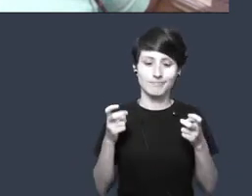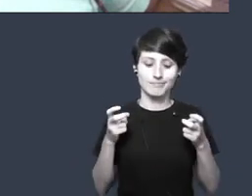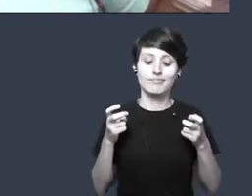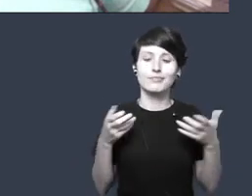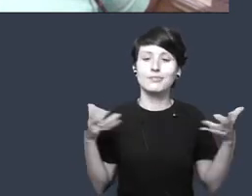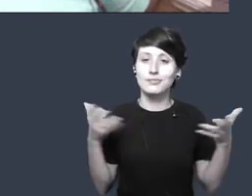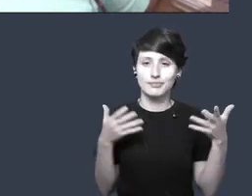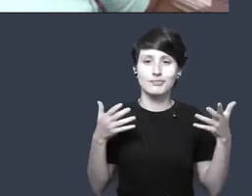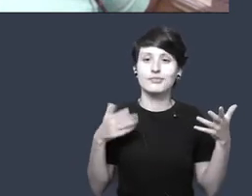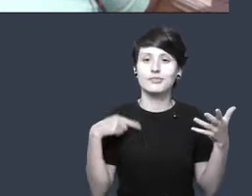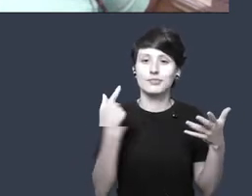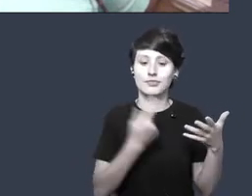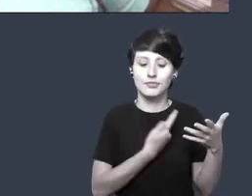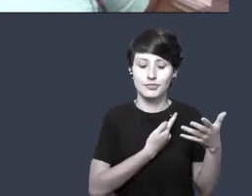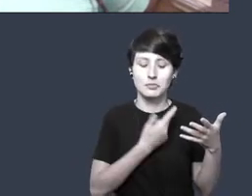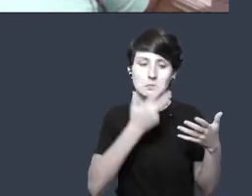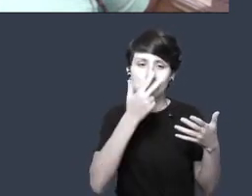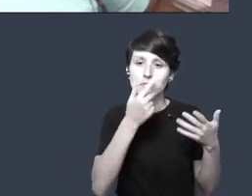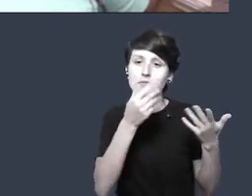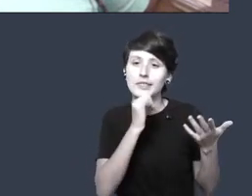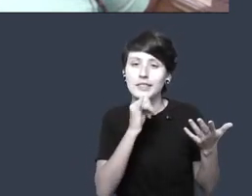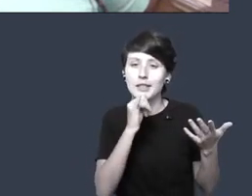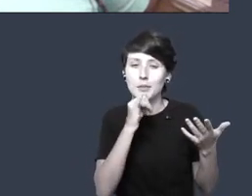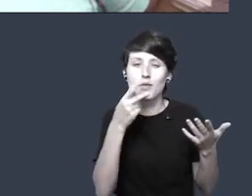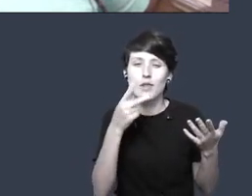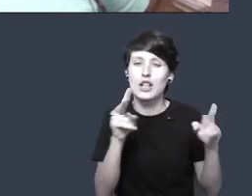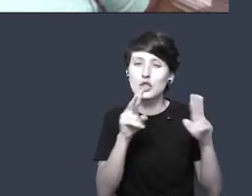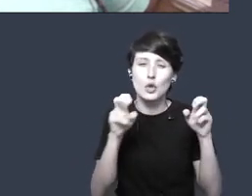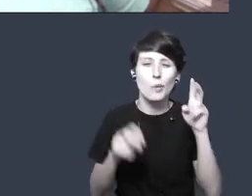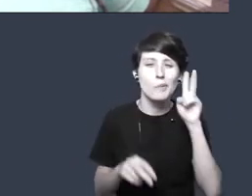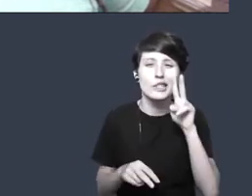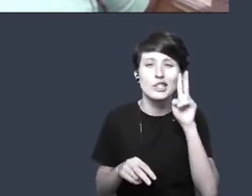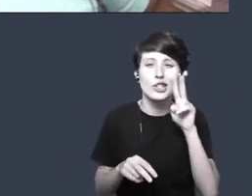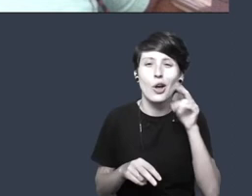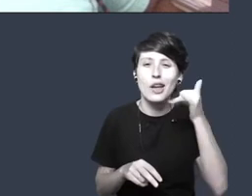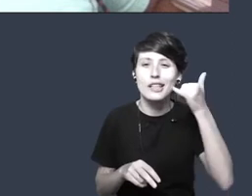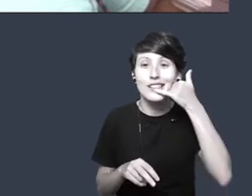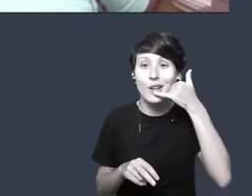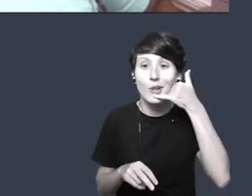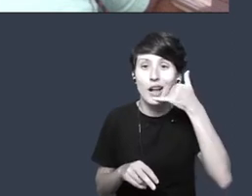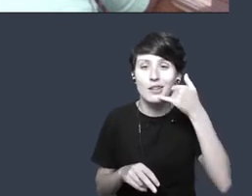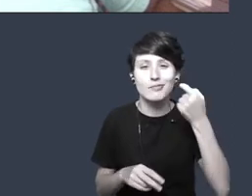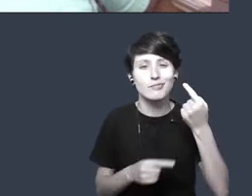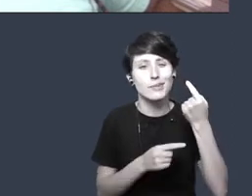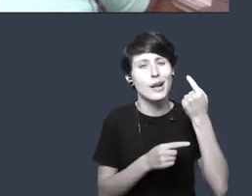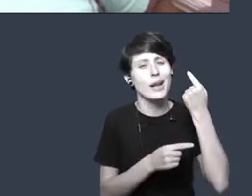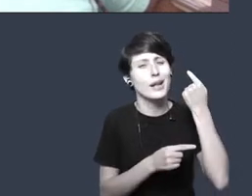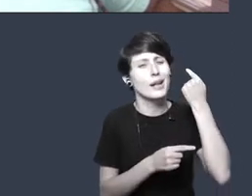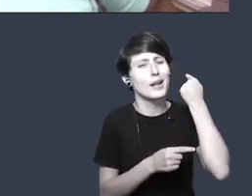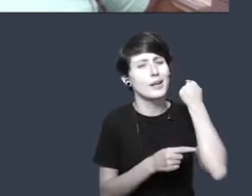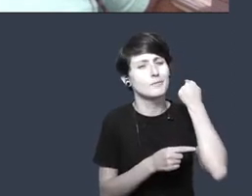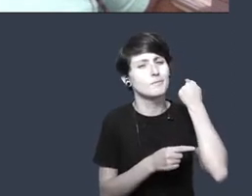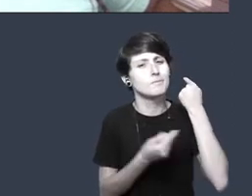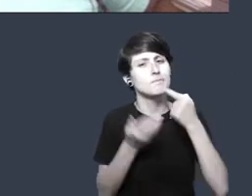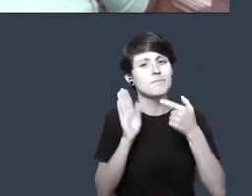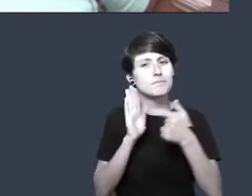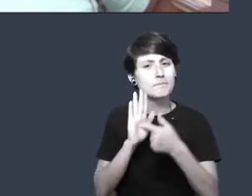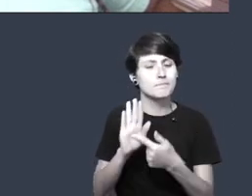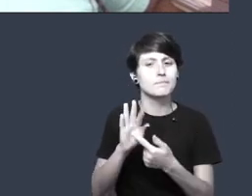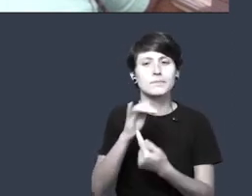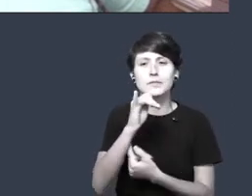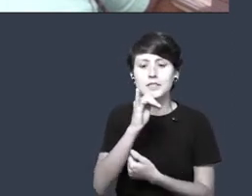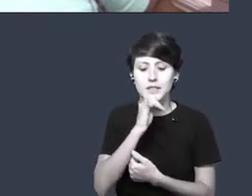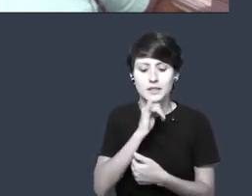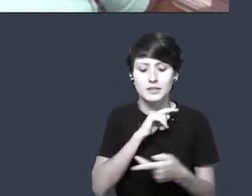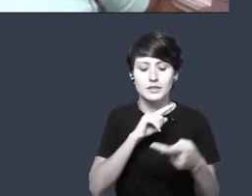Então, que seja assim, se você começar a falar sobre a história do celular, né? E aí você começar a mostrar exemplos